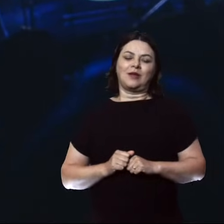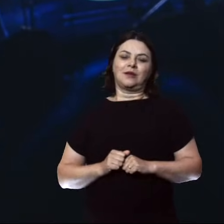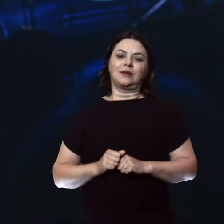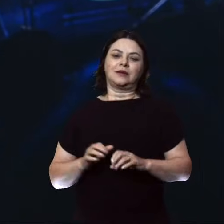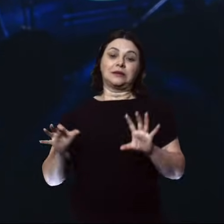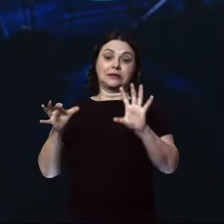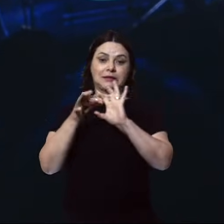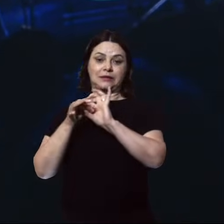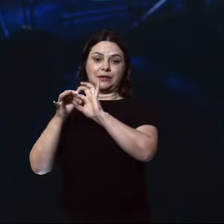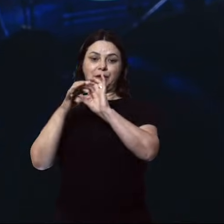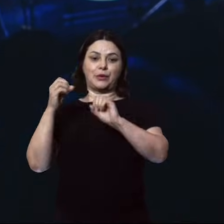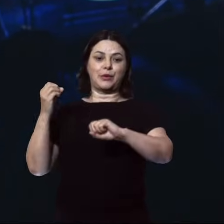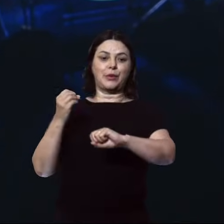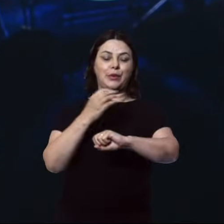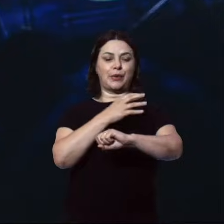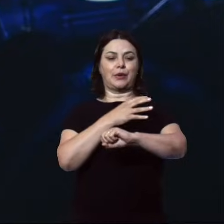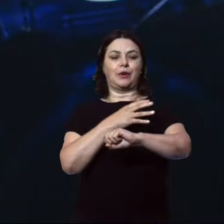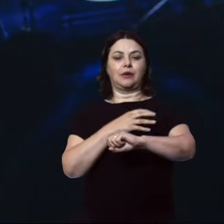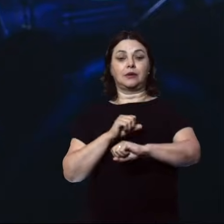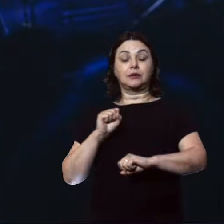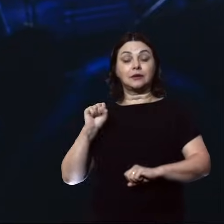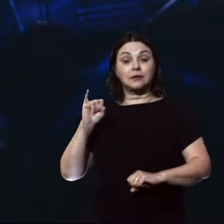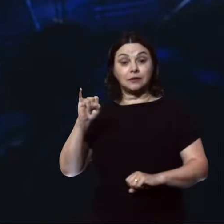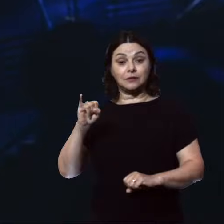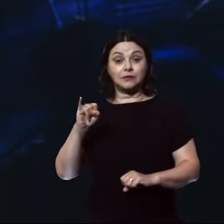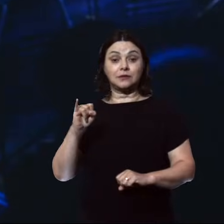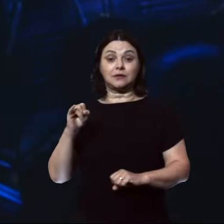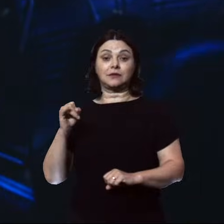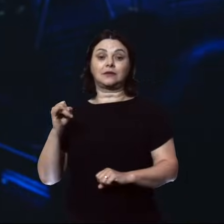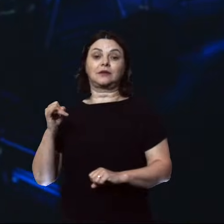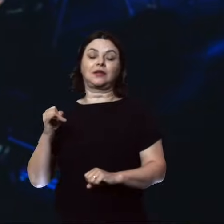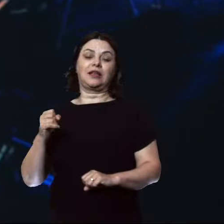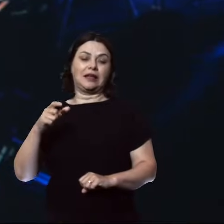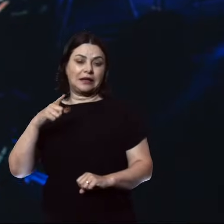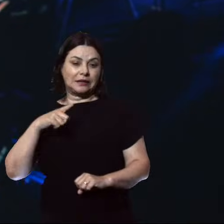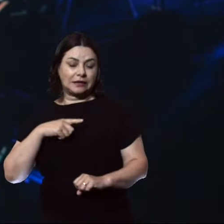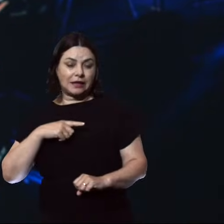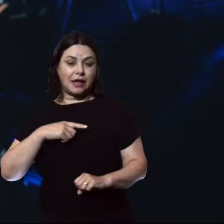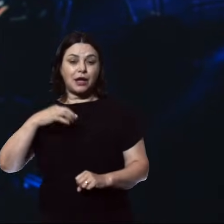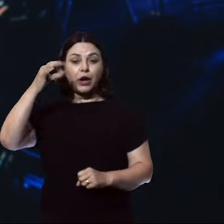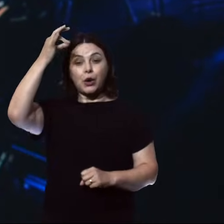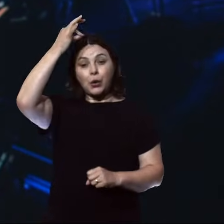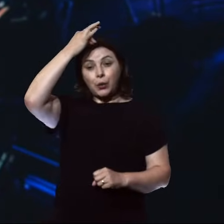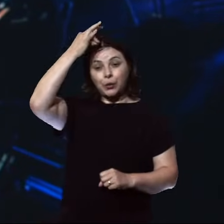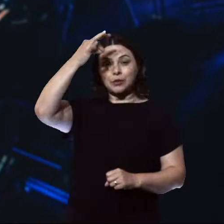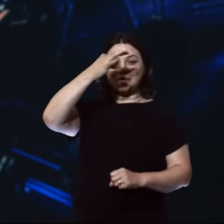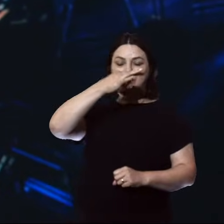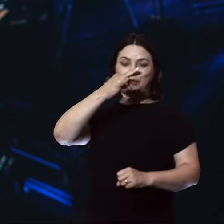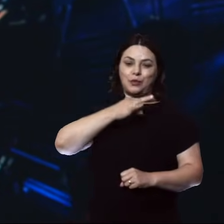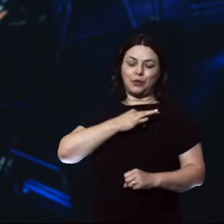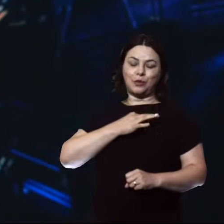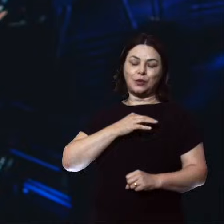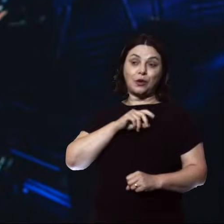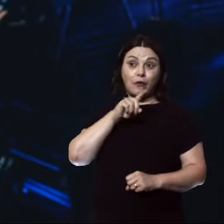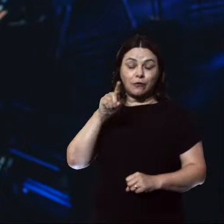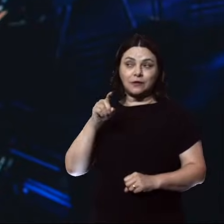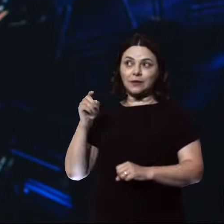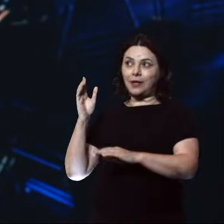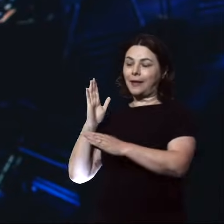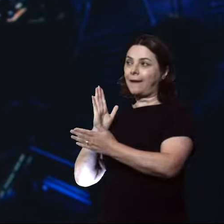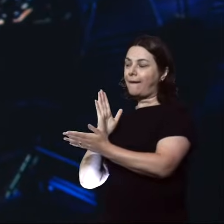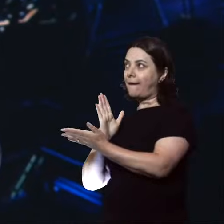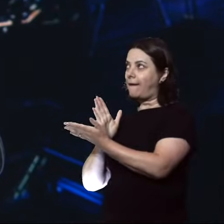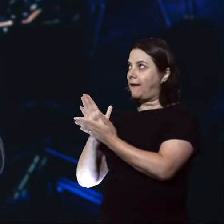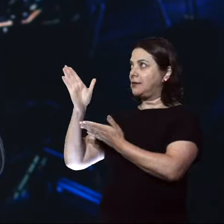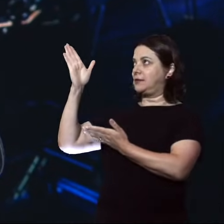se você já entregou a vida para Jesus e em você habita o Espírito Santo de Deus, você tem acesso a esse poder. Você